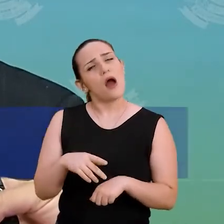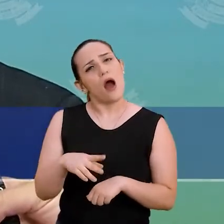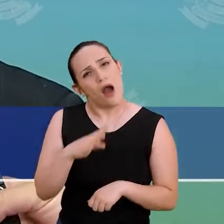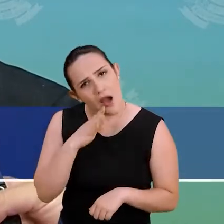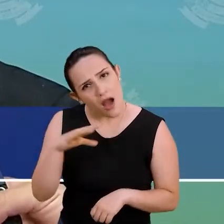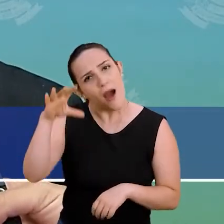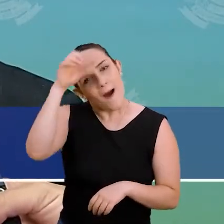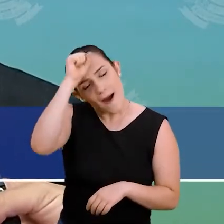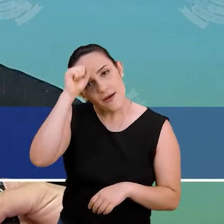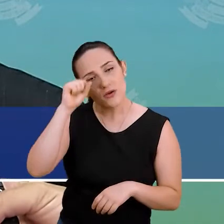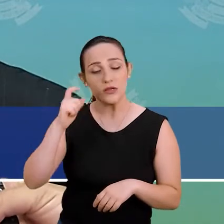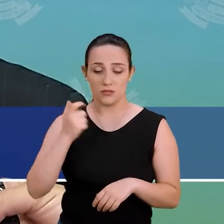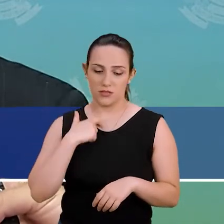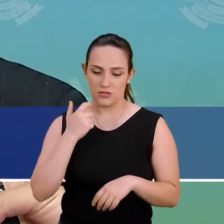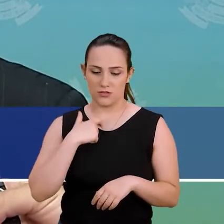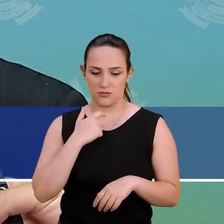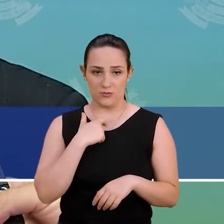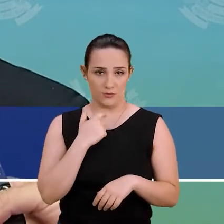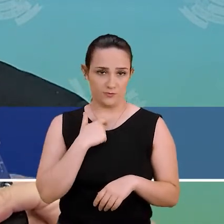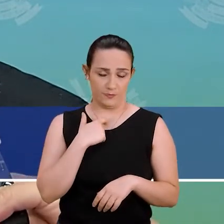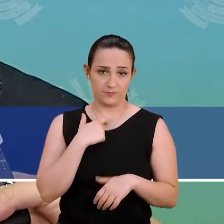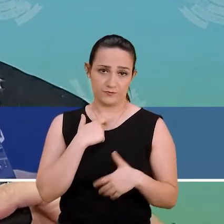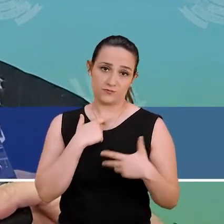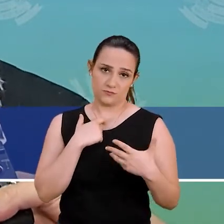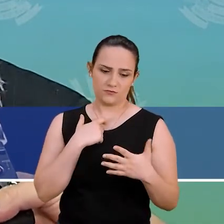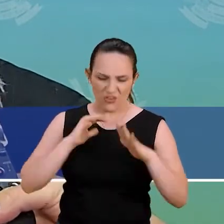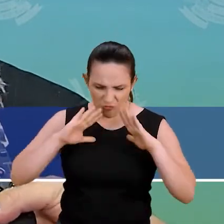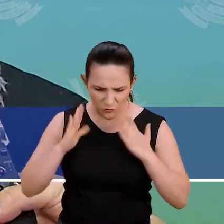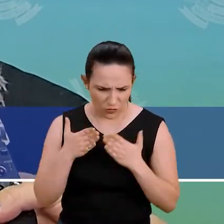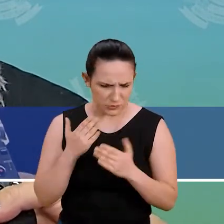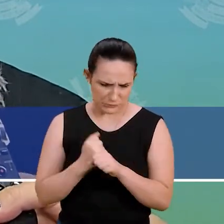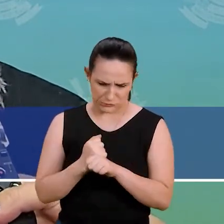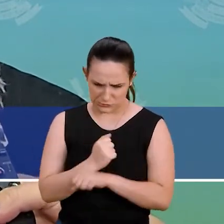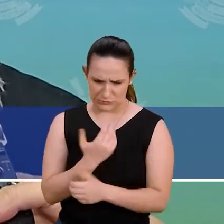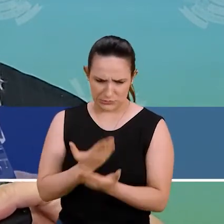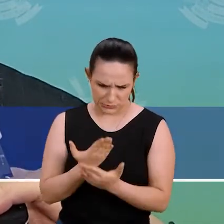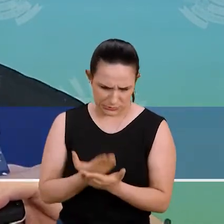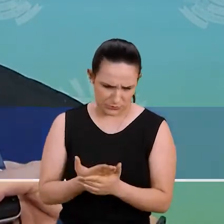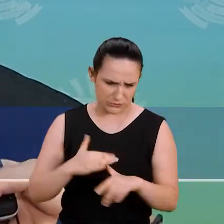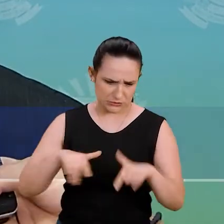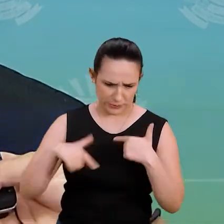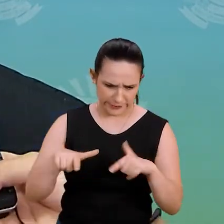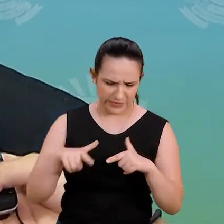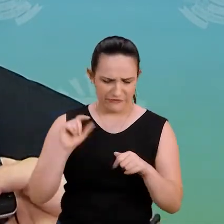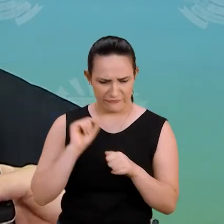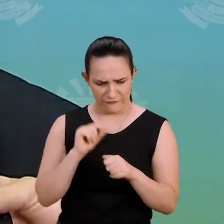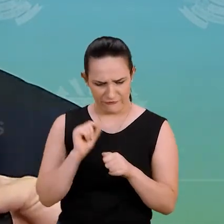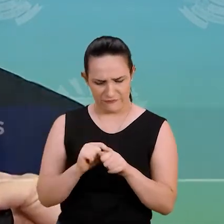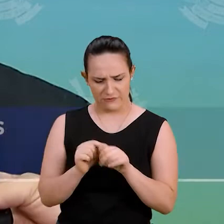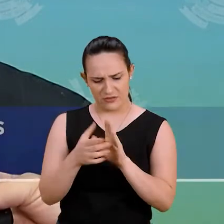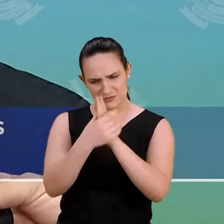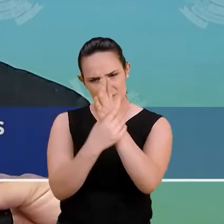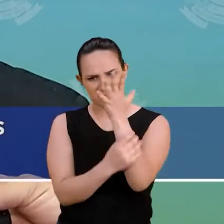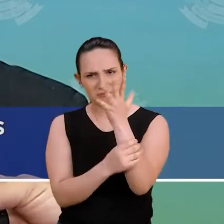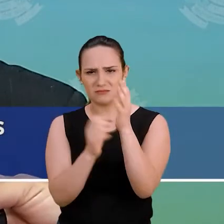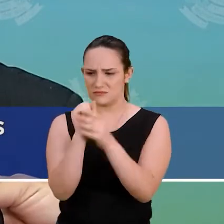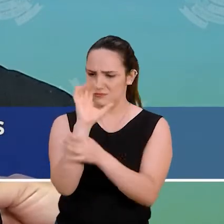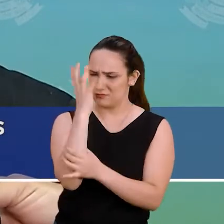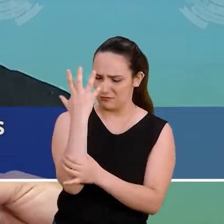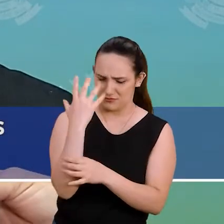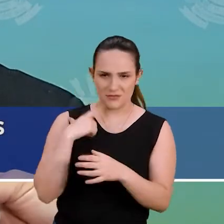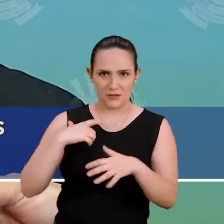passaram a conhecer a terapia ocupacional e eu, no meu caso, eu passei a me dedicar muito na parte de órteses, que é